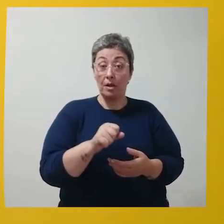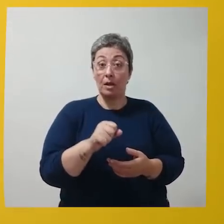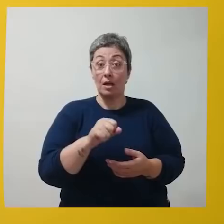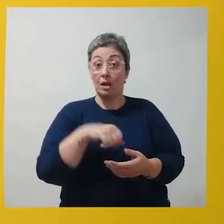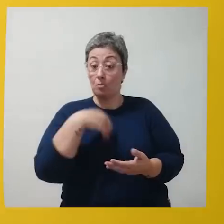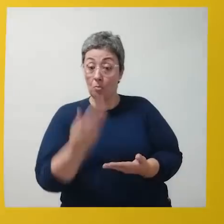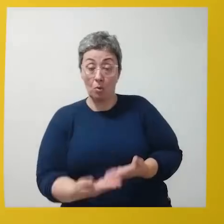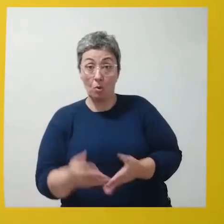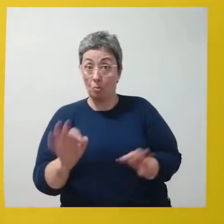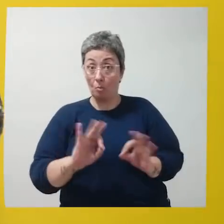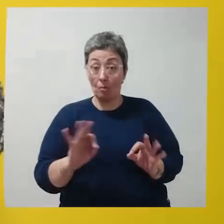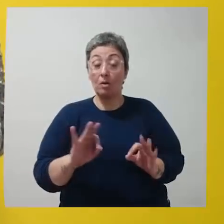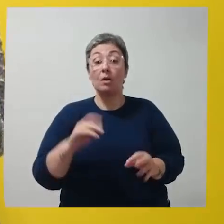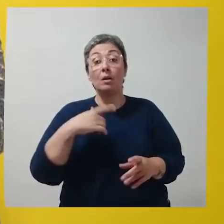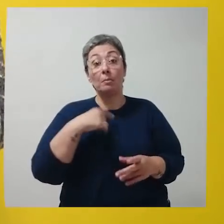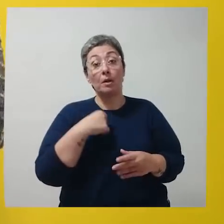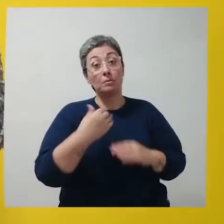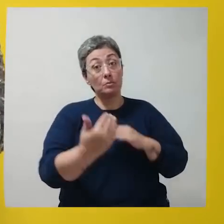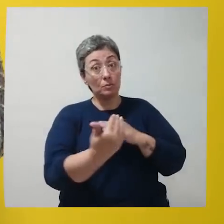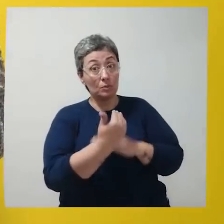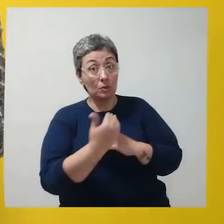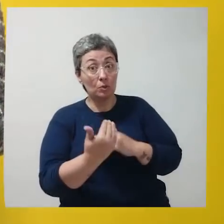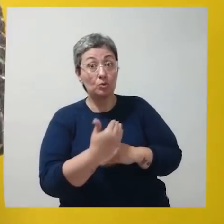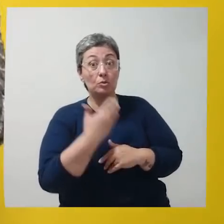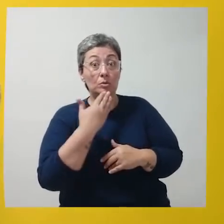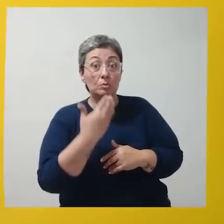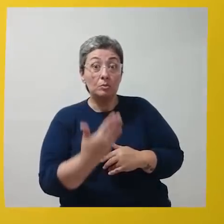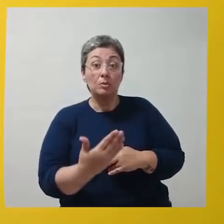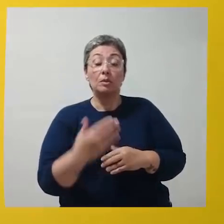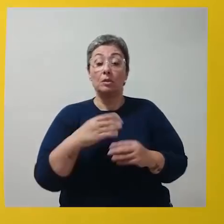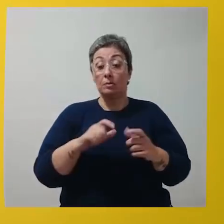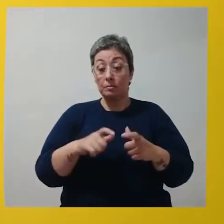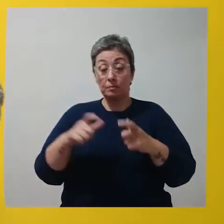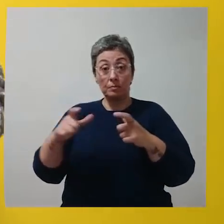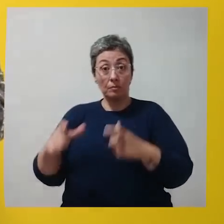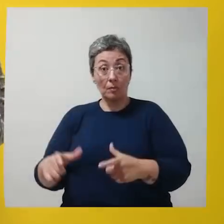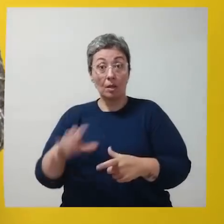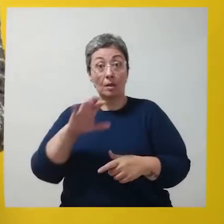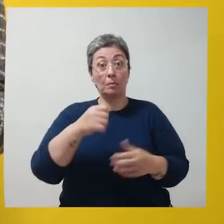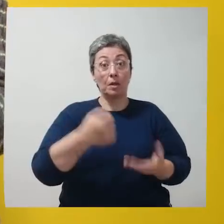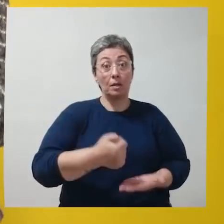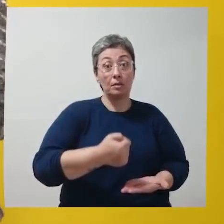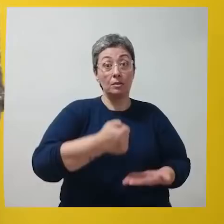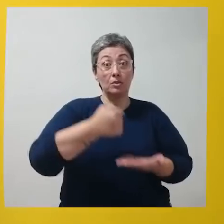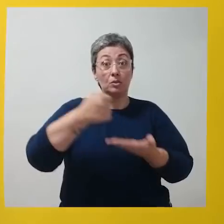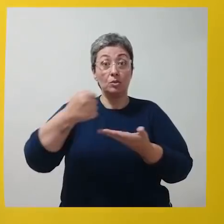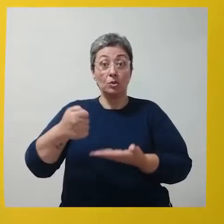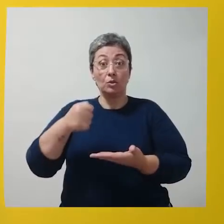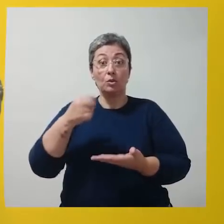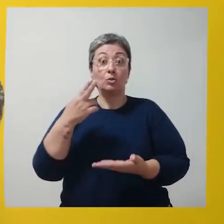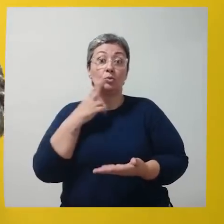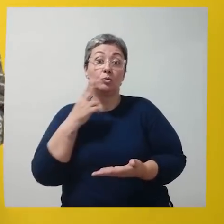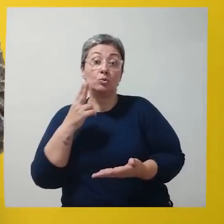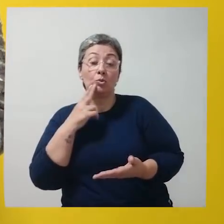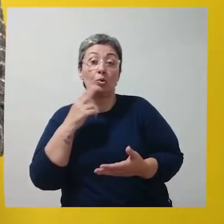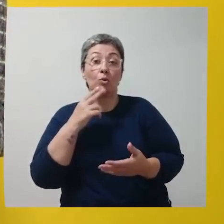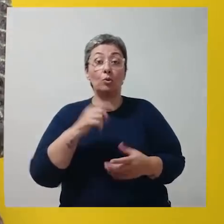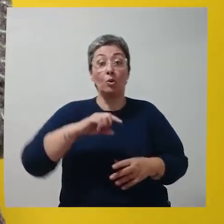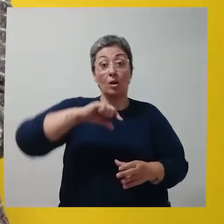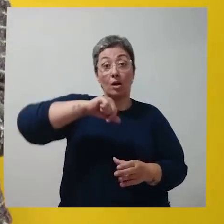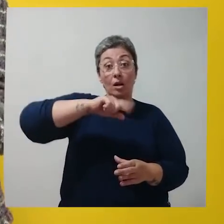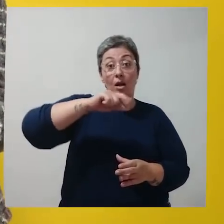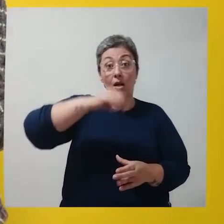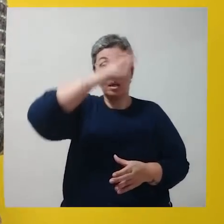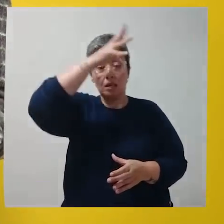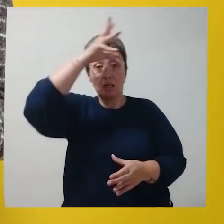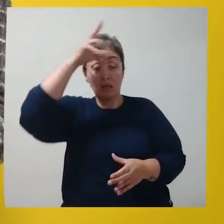deixar cair, eu peço que ela me ajude a colocar. Pega lá a jarra de suco ou a garrafa de refrigerante,